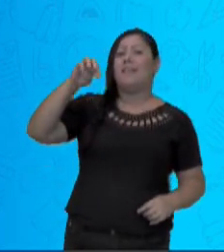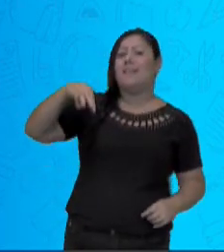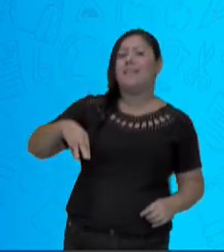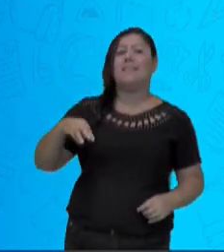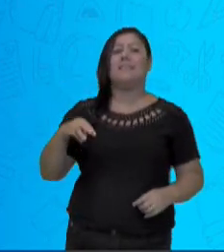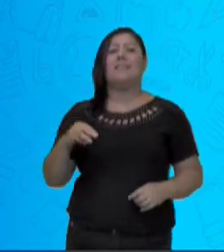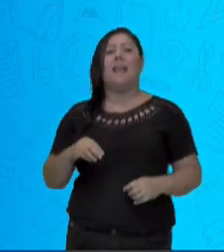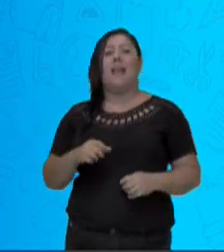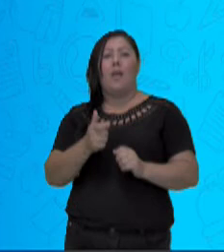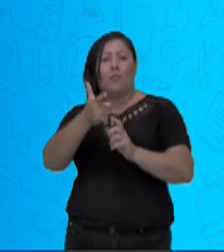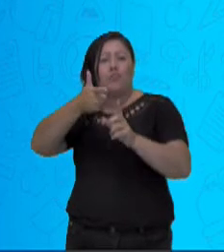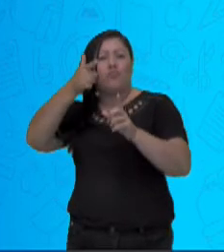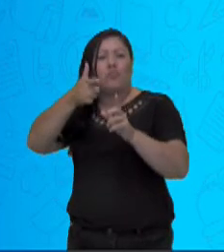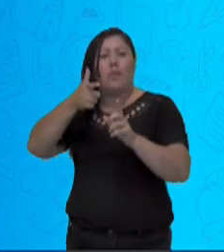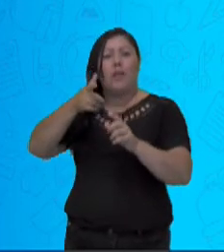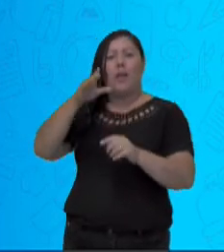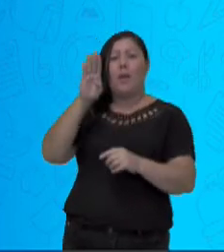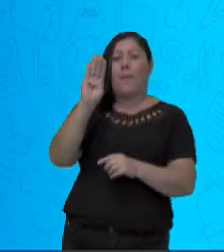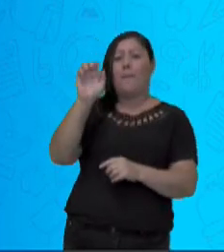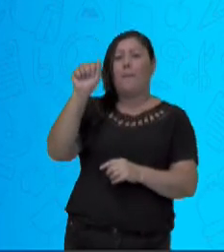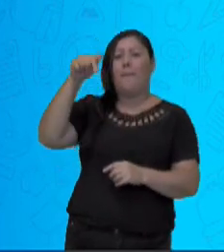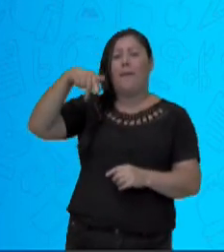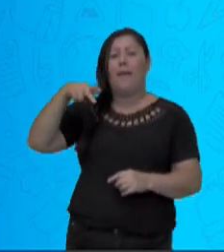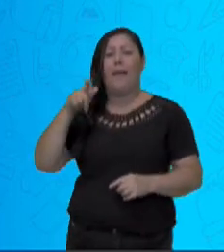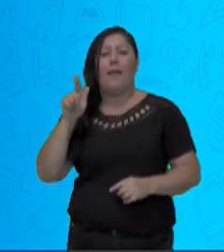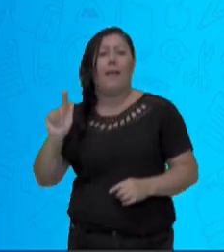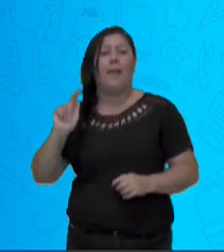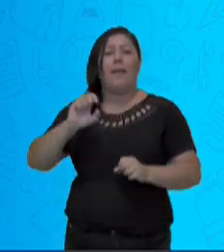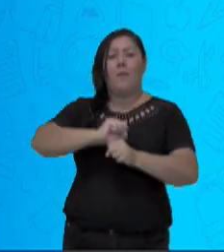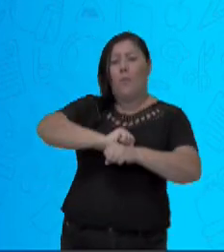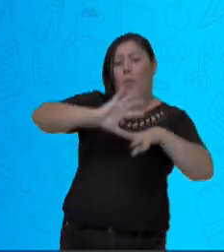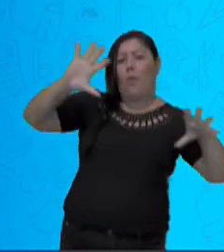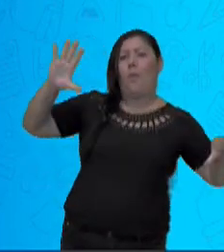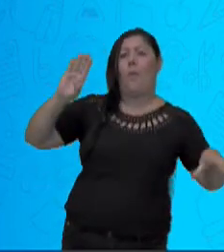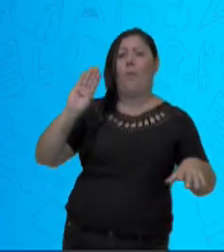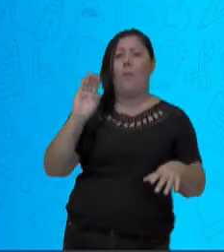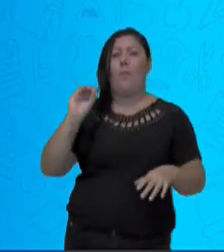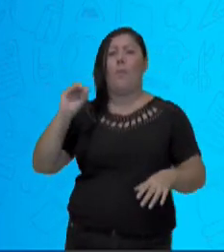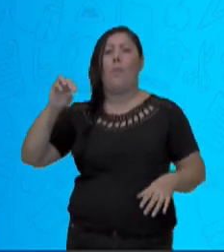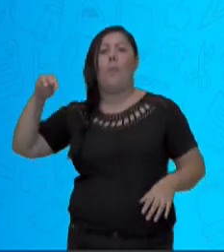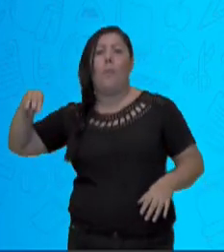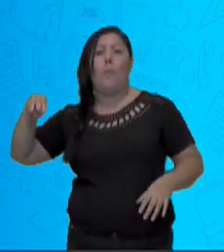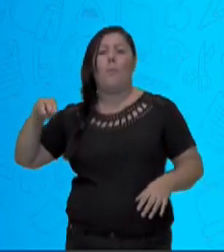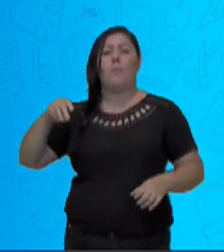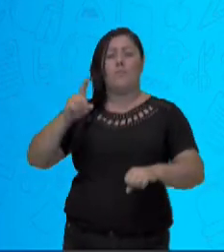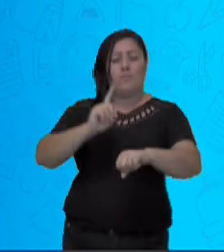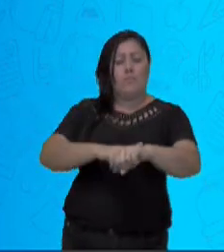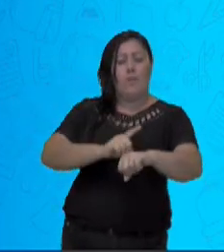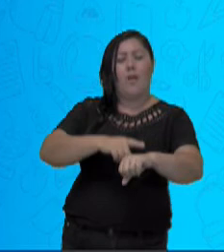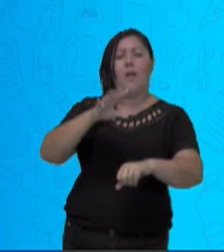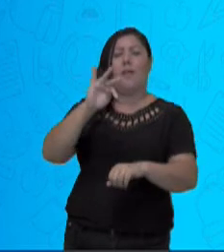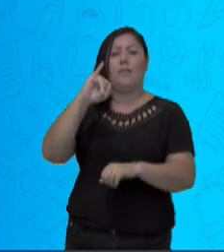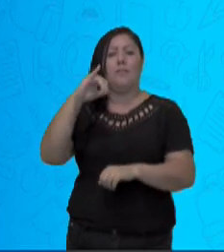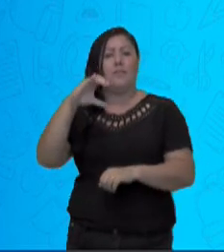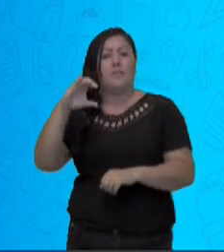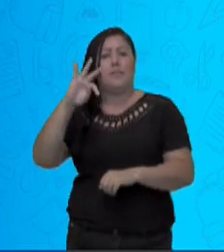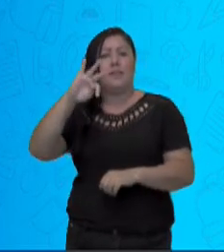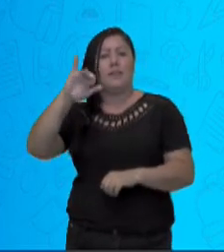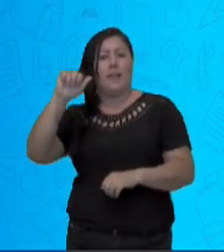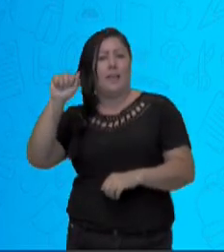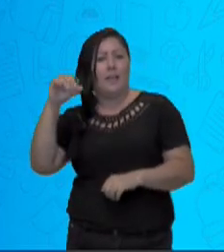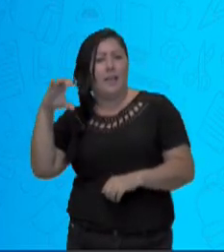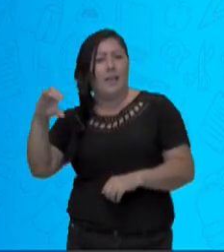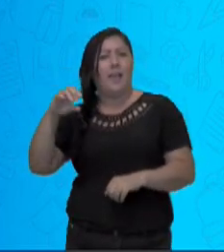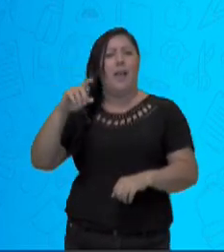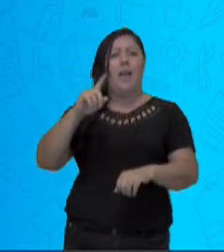bang, bang. Som de explosão, bum. Som de relógio, tic-tac. Som de